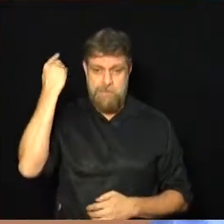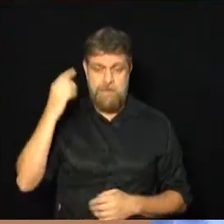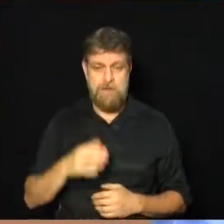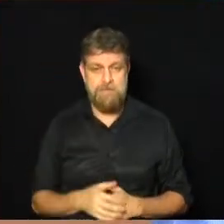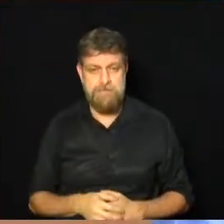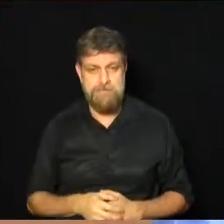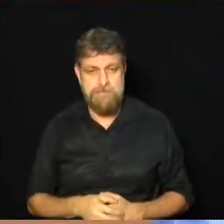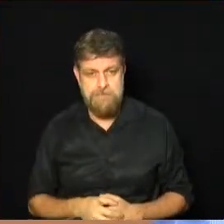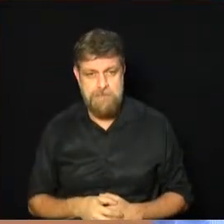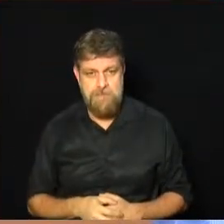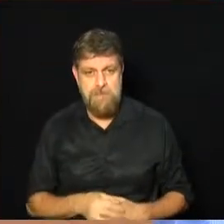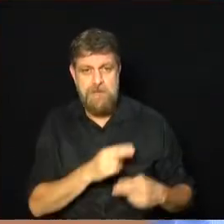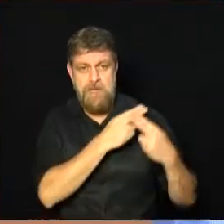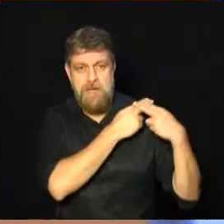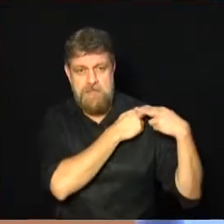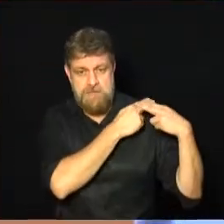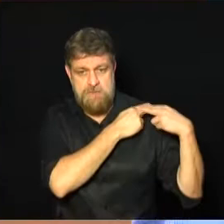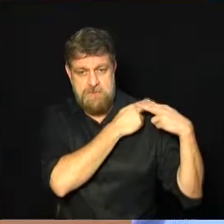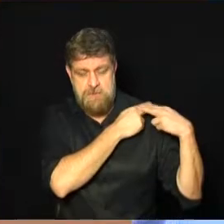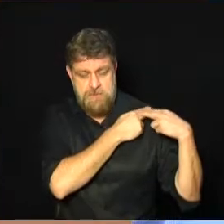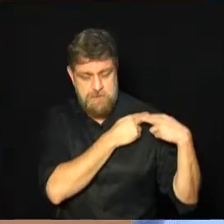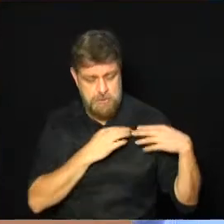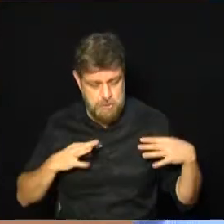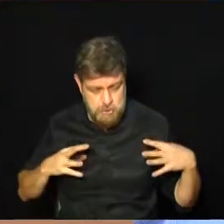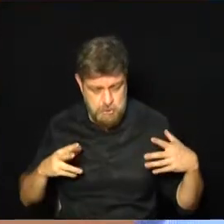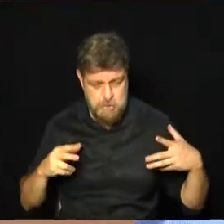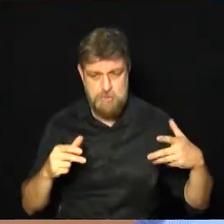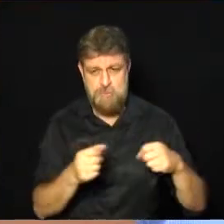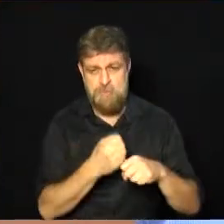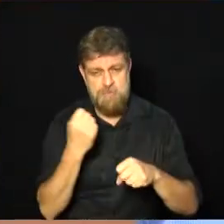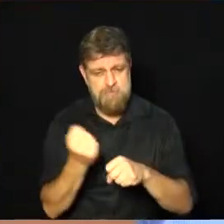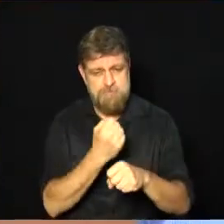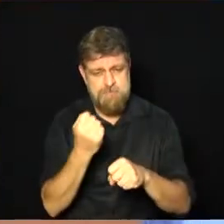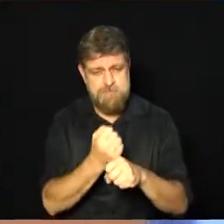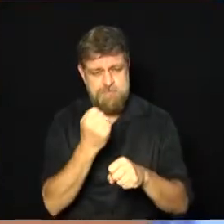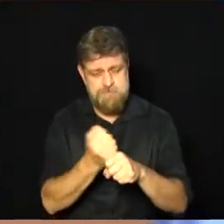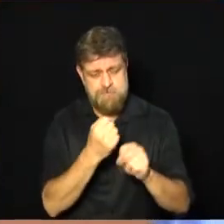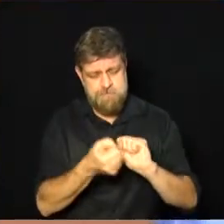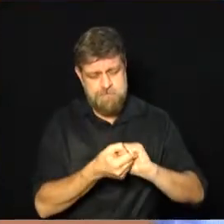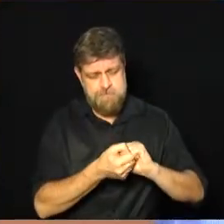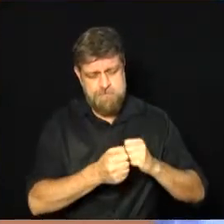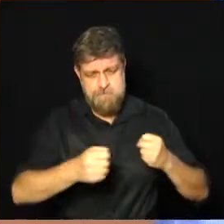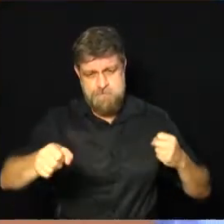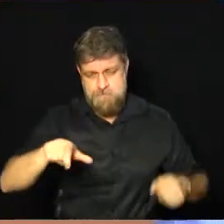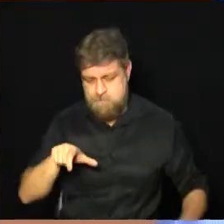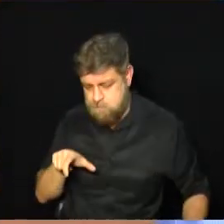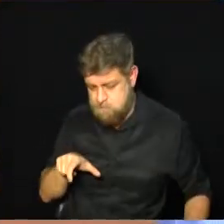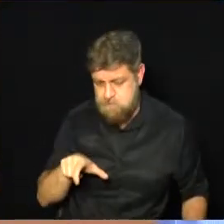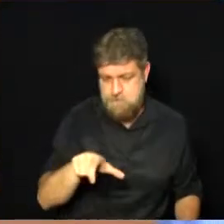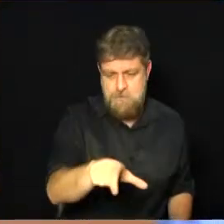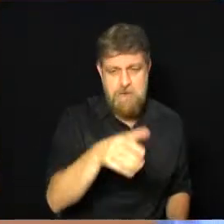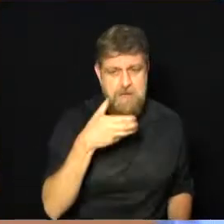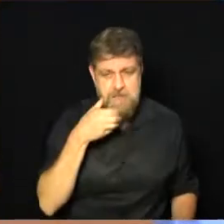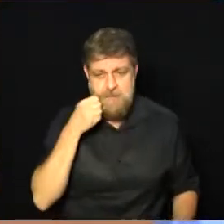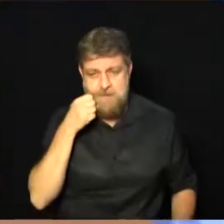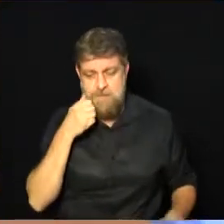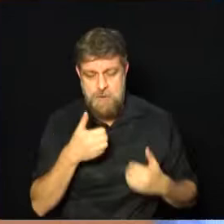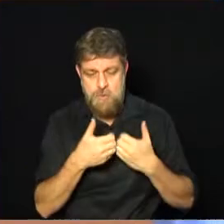essa condução desse processo todo, dessa gigantesca obra de infraestrutura, ficou